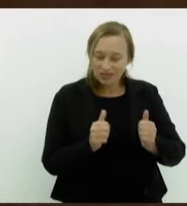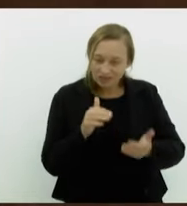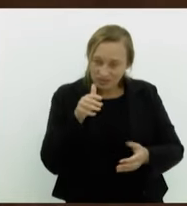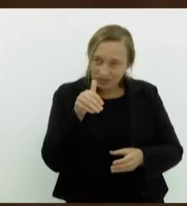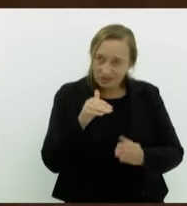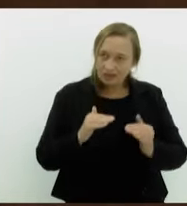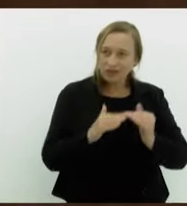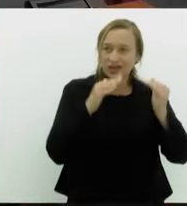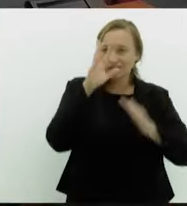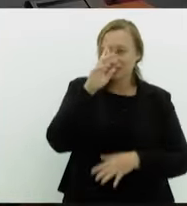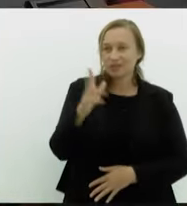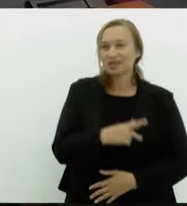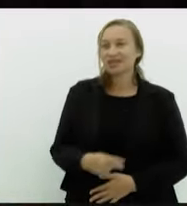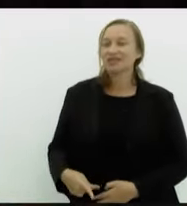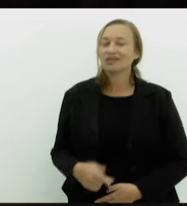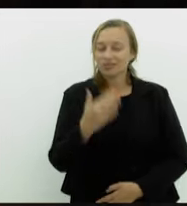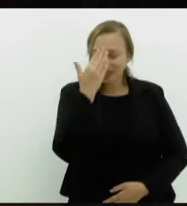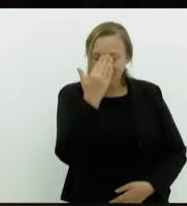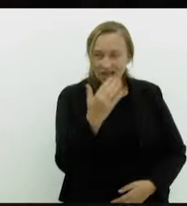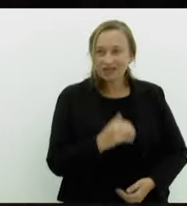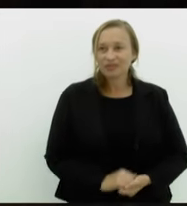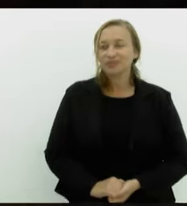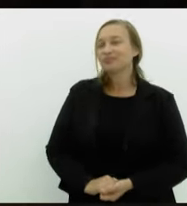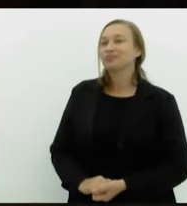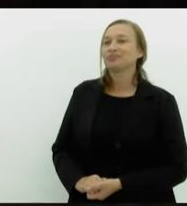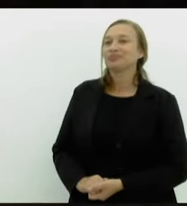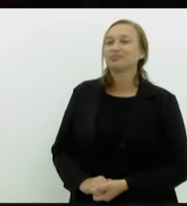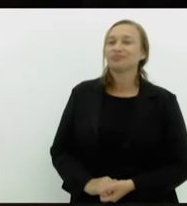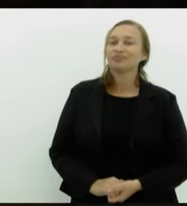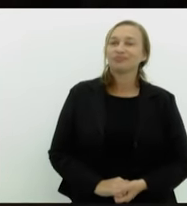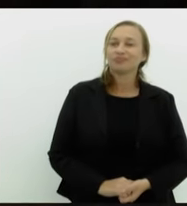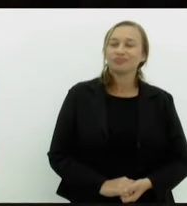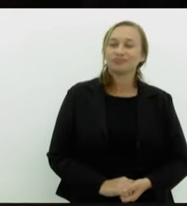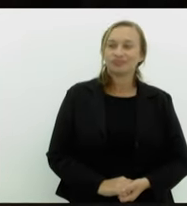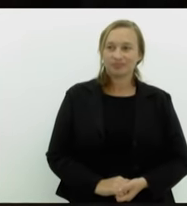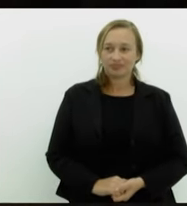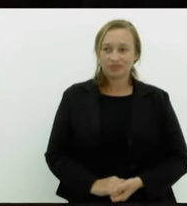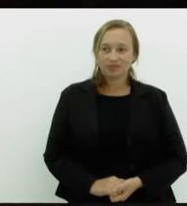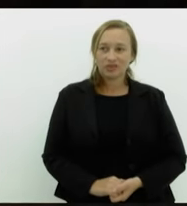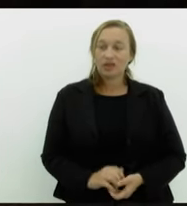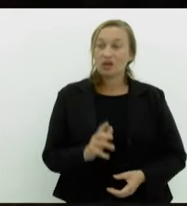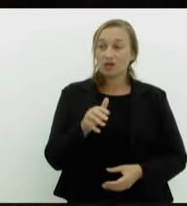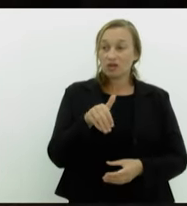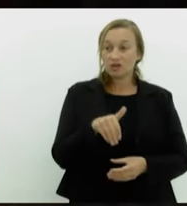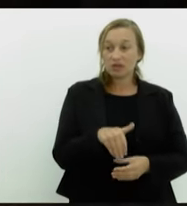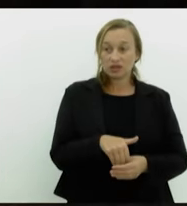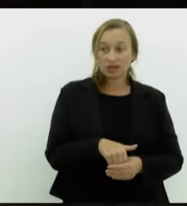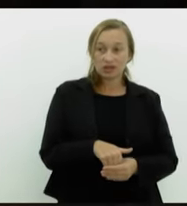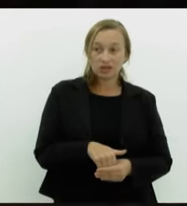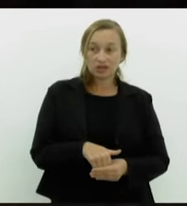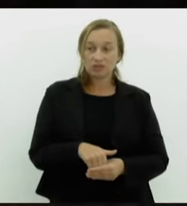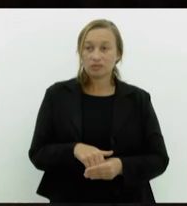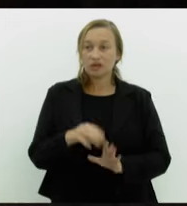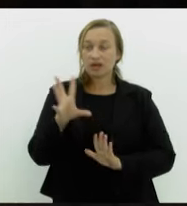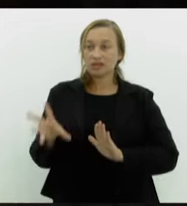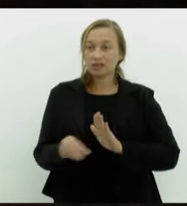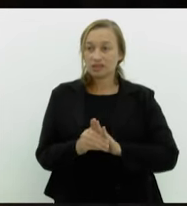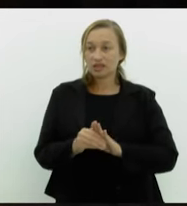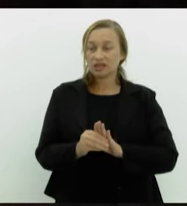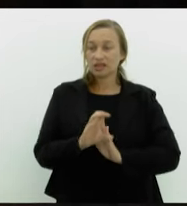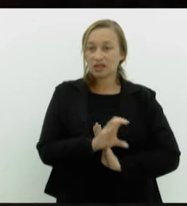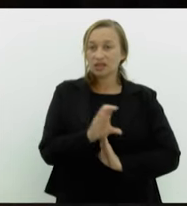Favorável, presidente. Muito obrigado. Com os pareceres emitidos, em votação, as emendas da